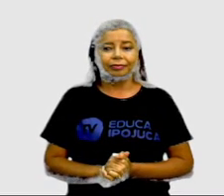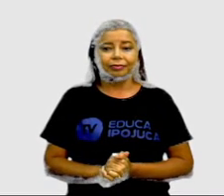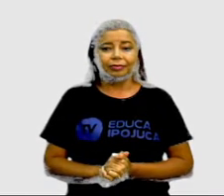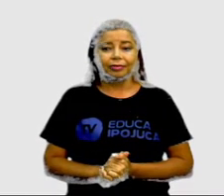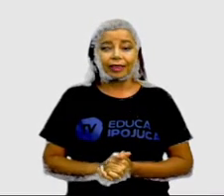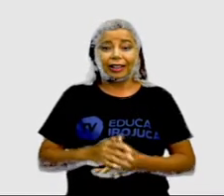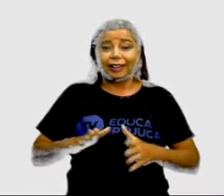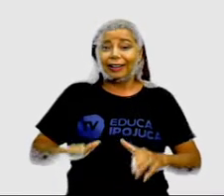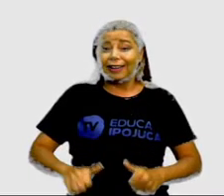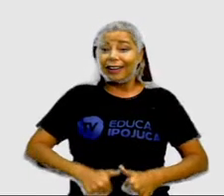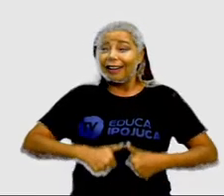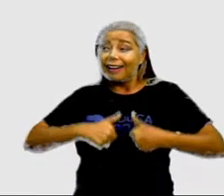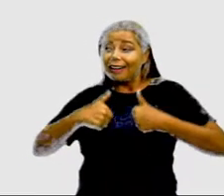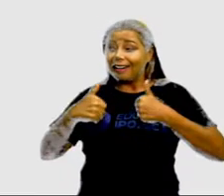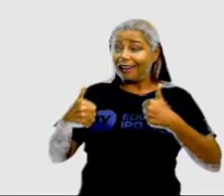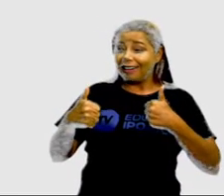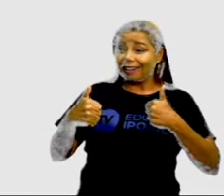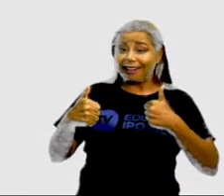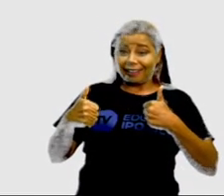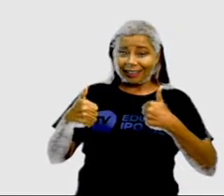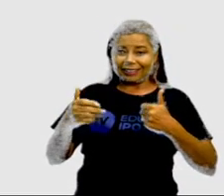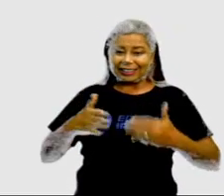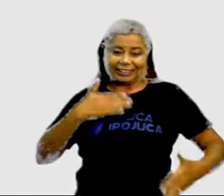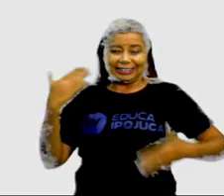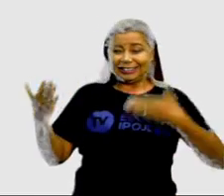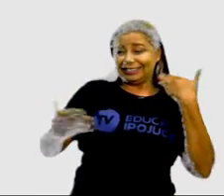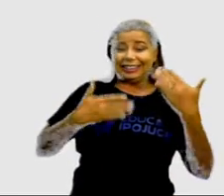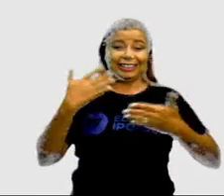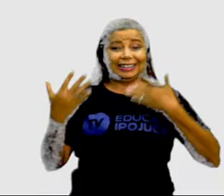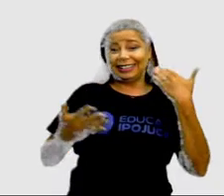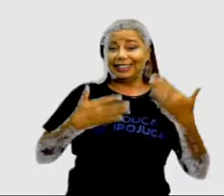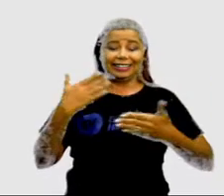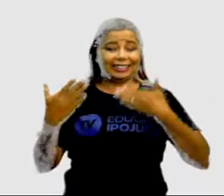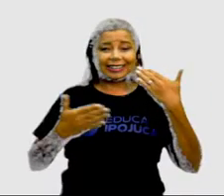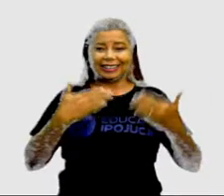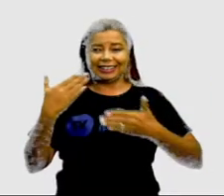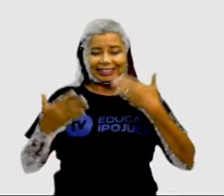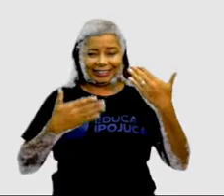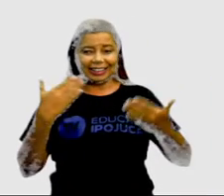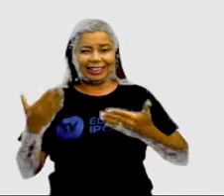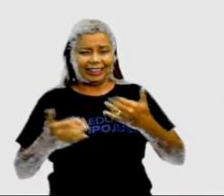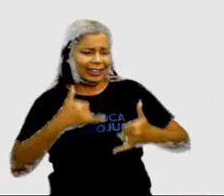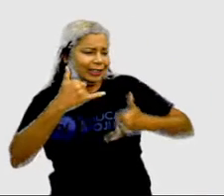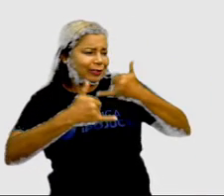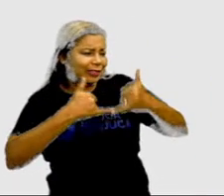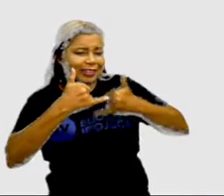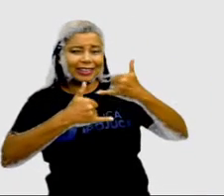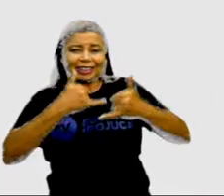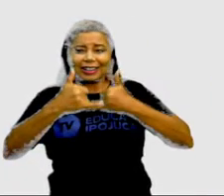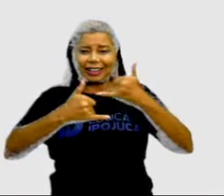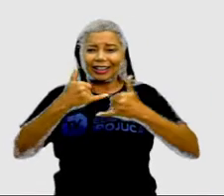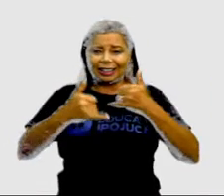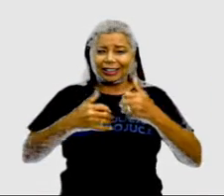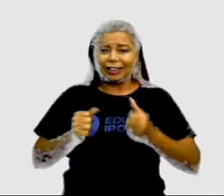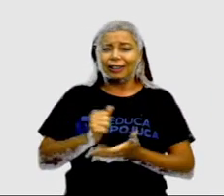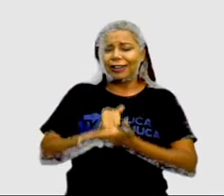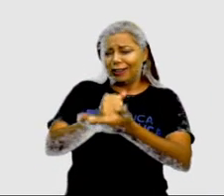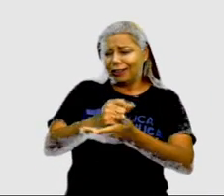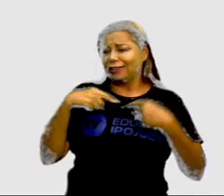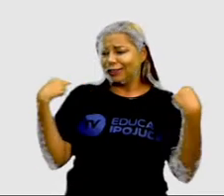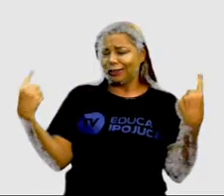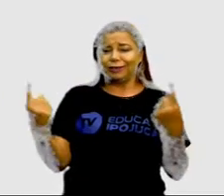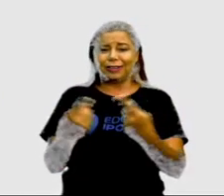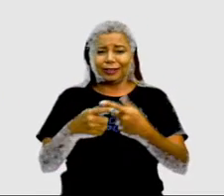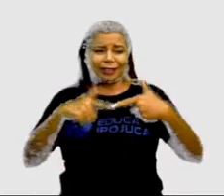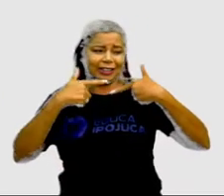o para cima, aquela pessoa otimista que está sempre aí disposto a animar todos que estão ao seu redor.